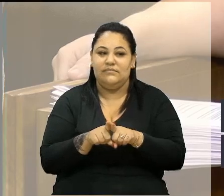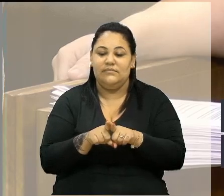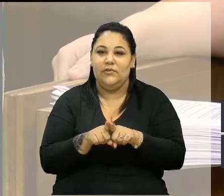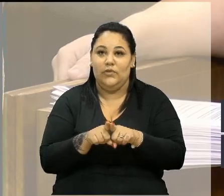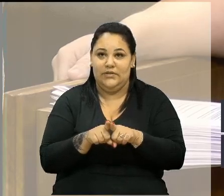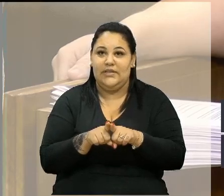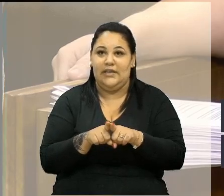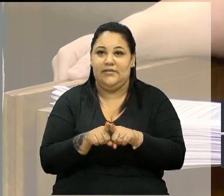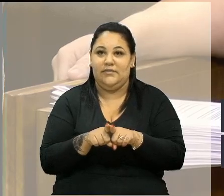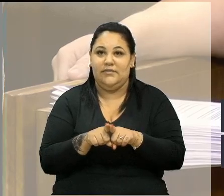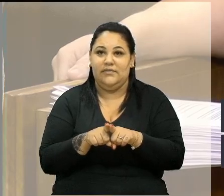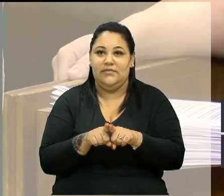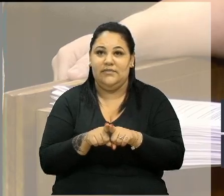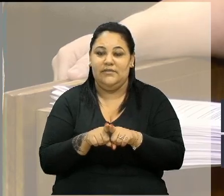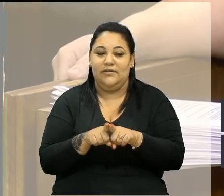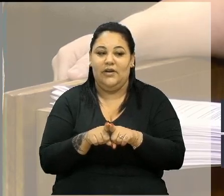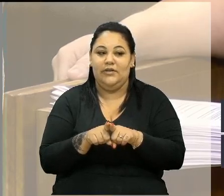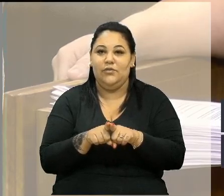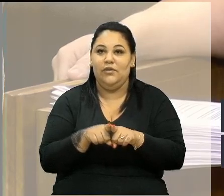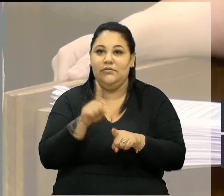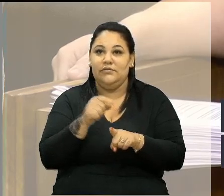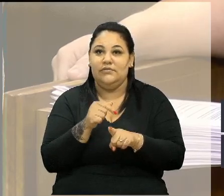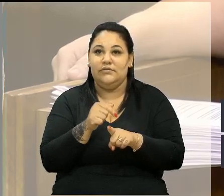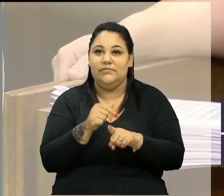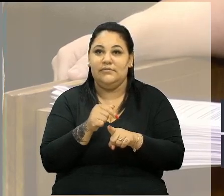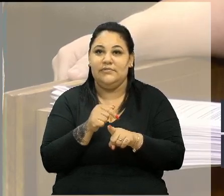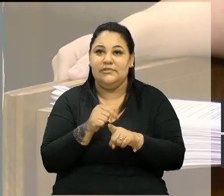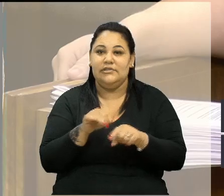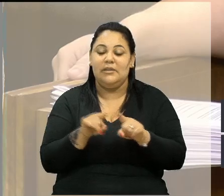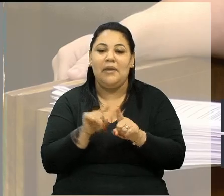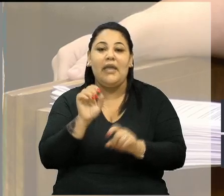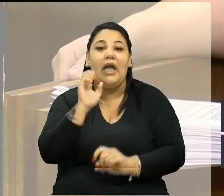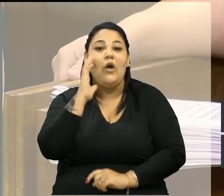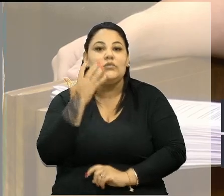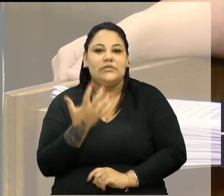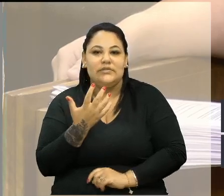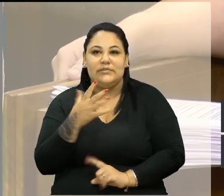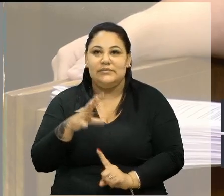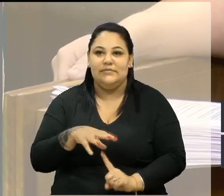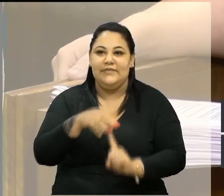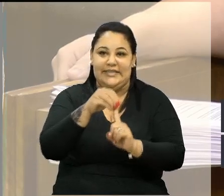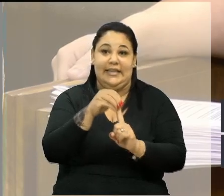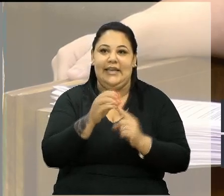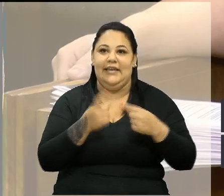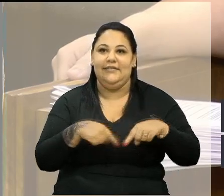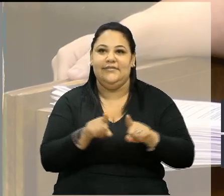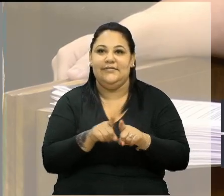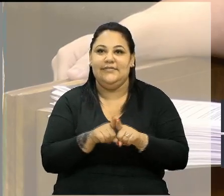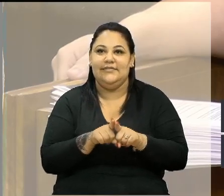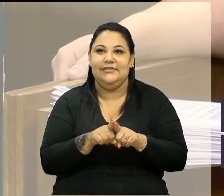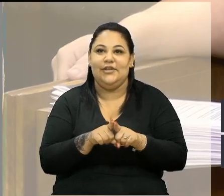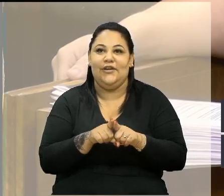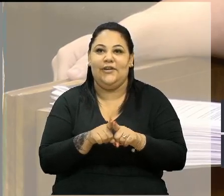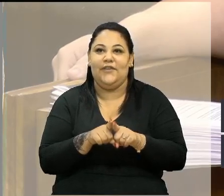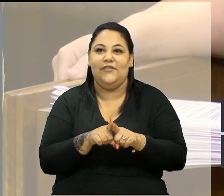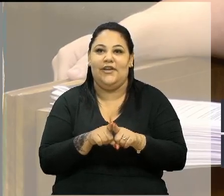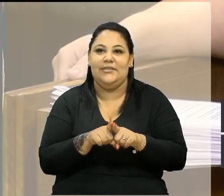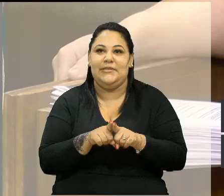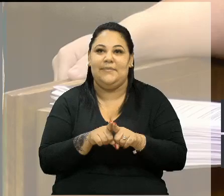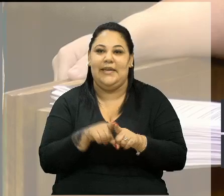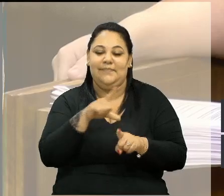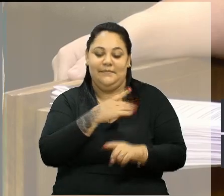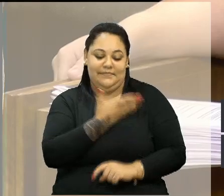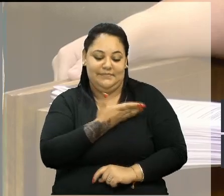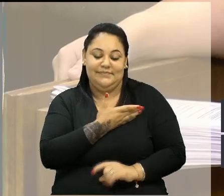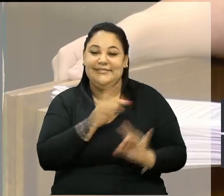na frente, um na frente do outro. Então, de lá para cá, principalmente com a Marisa, que eu incomodo ela um monte aqui, a gente tem uma amizade especial